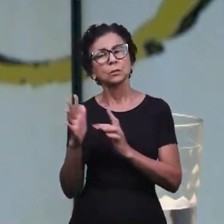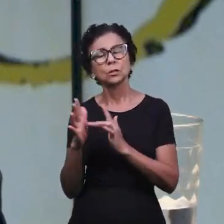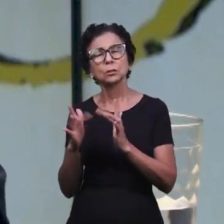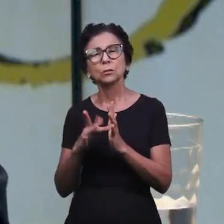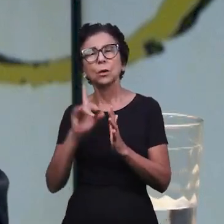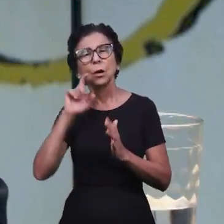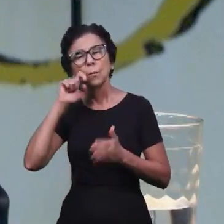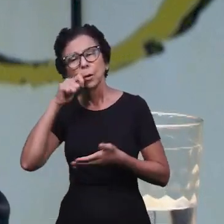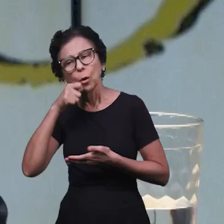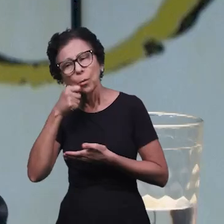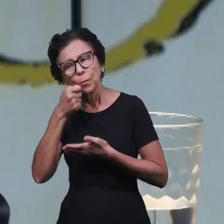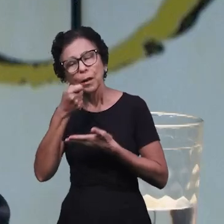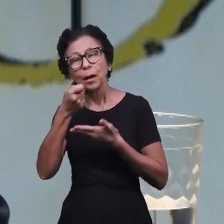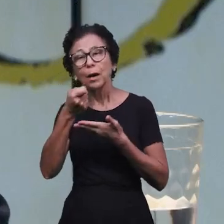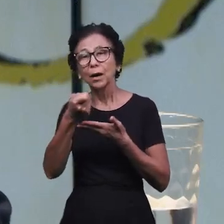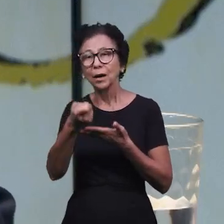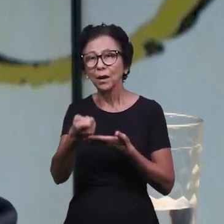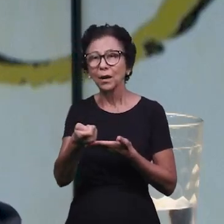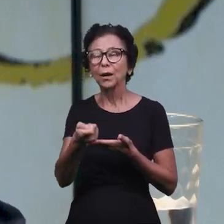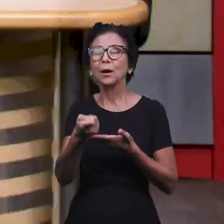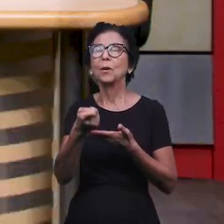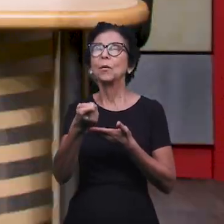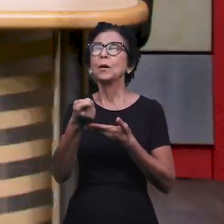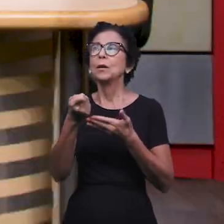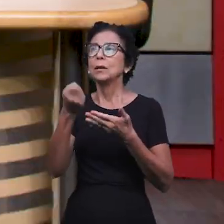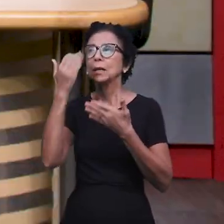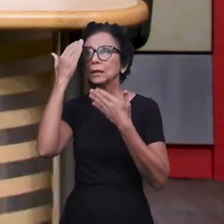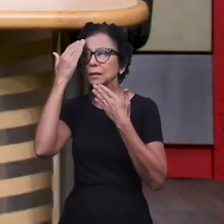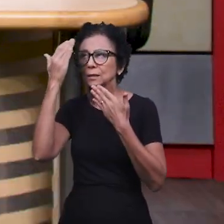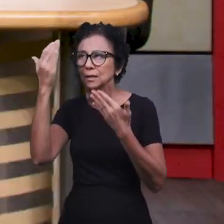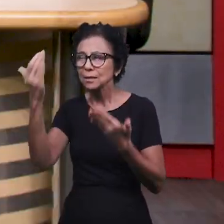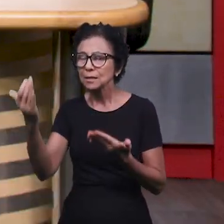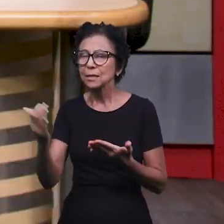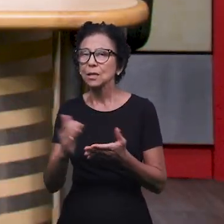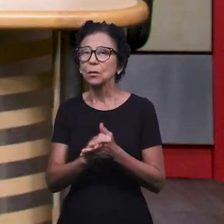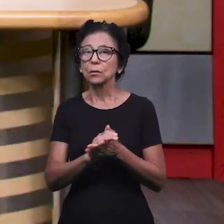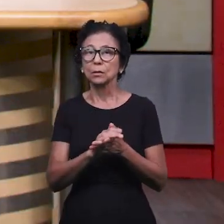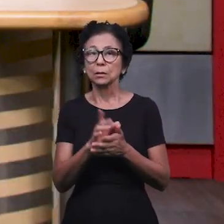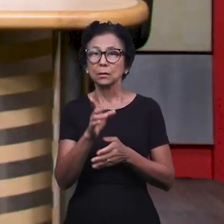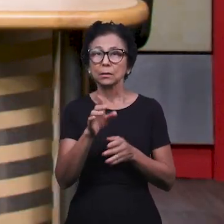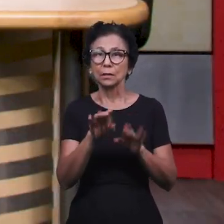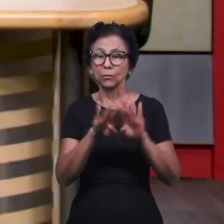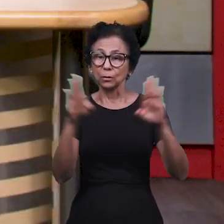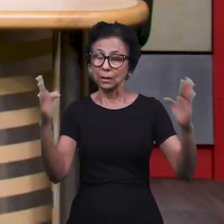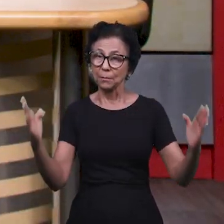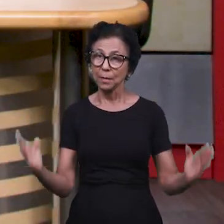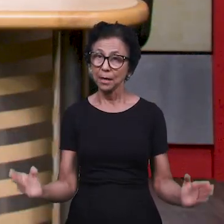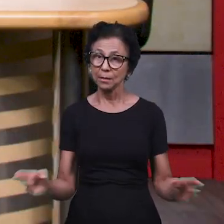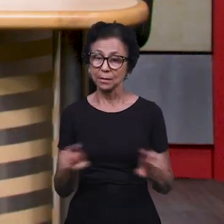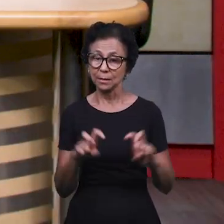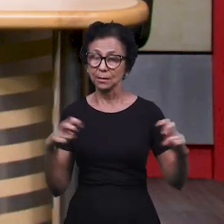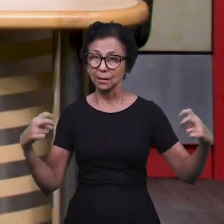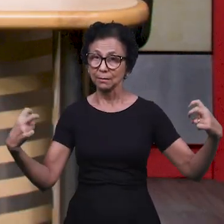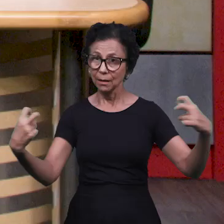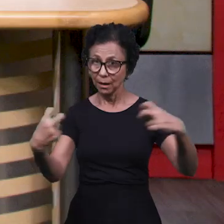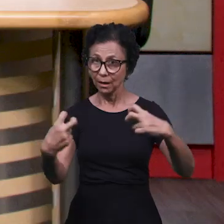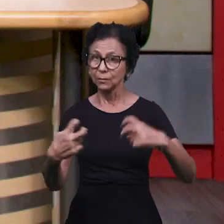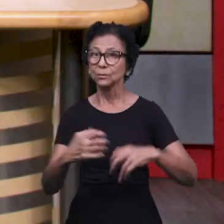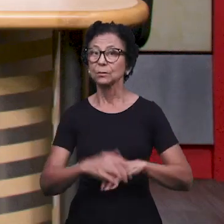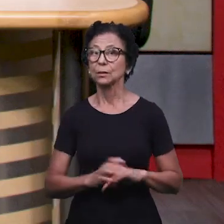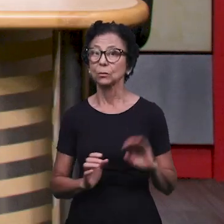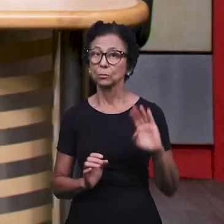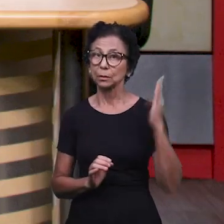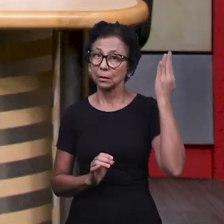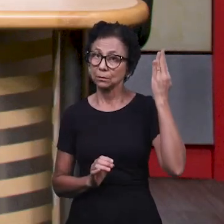graça. Ele fez a parte dele, né? Isso é muito interessante. Na identificação do momento profético que nós estamos vivendo,